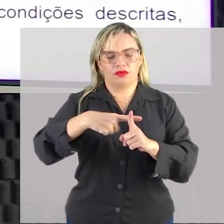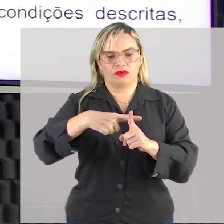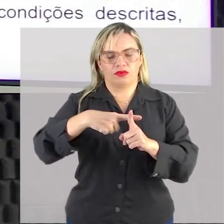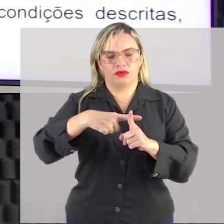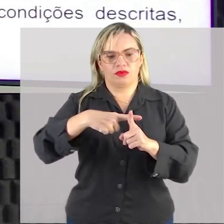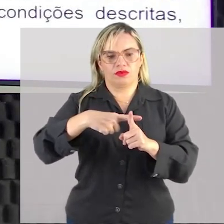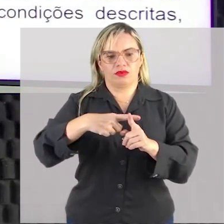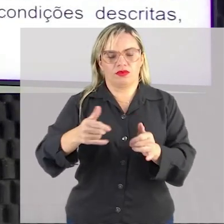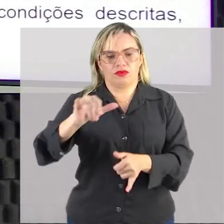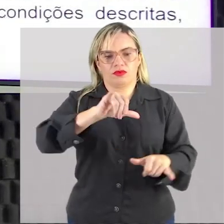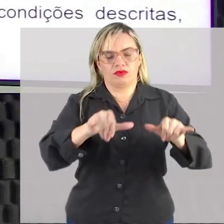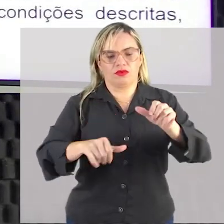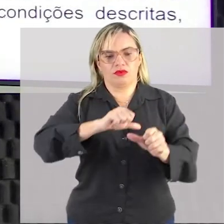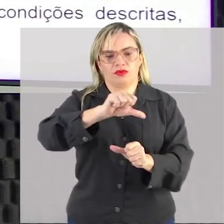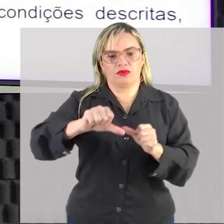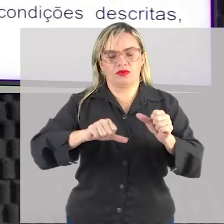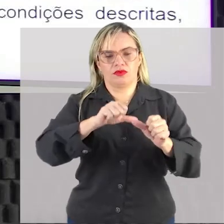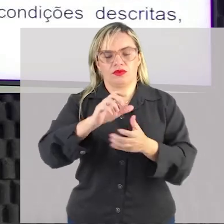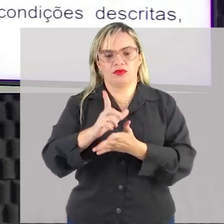reage com a água,